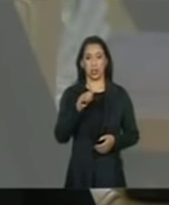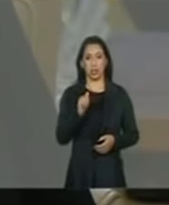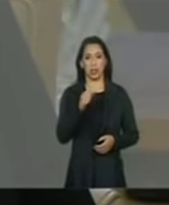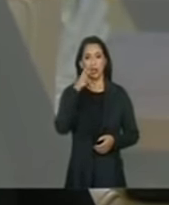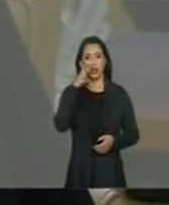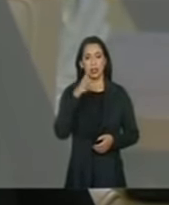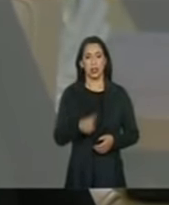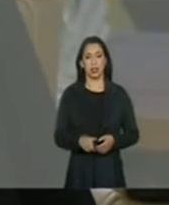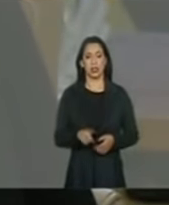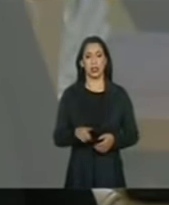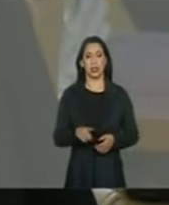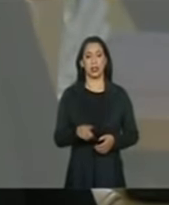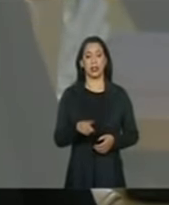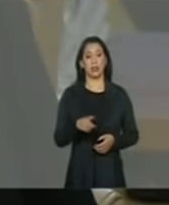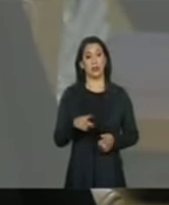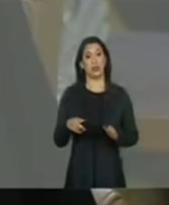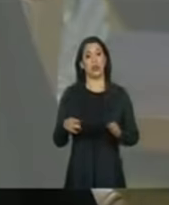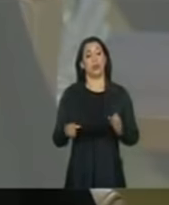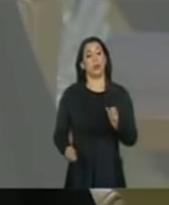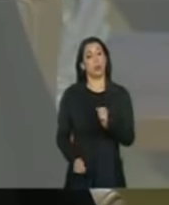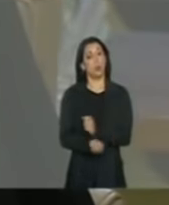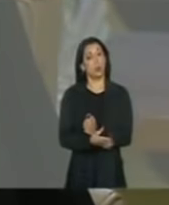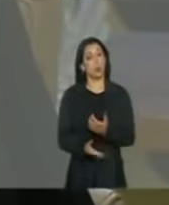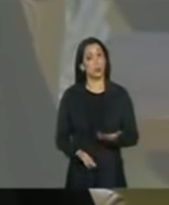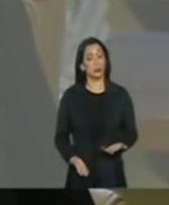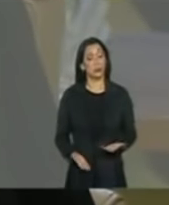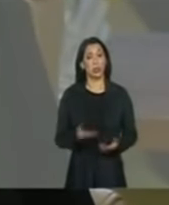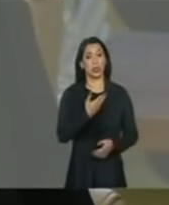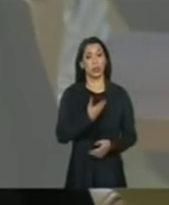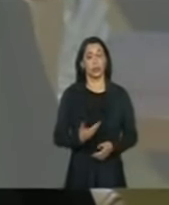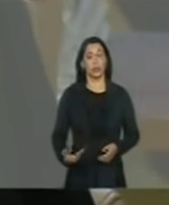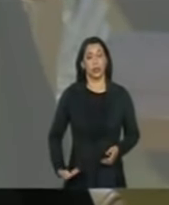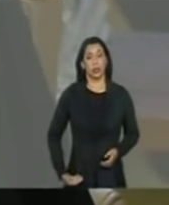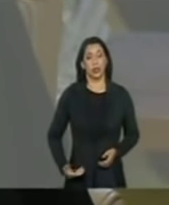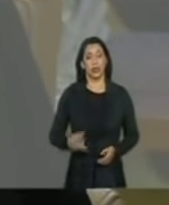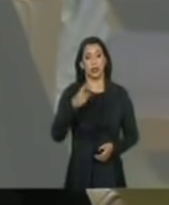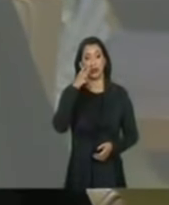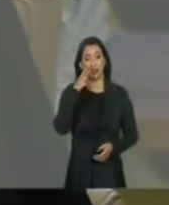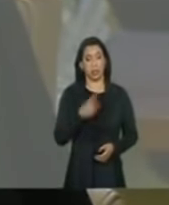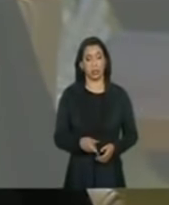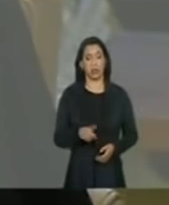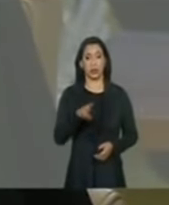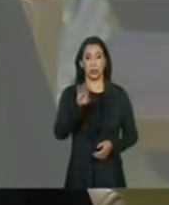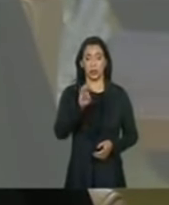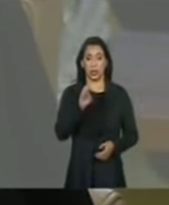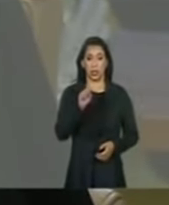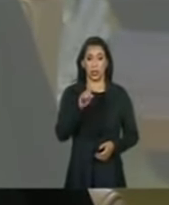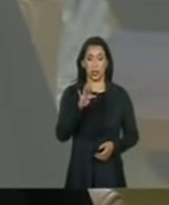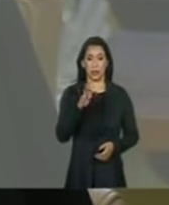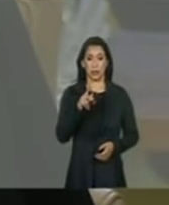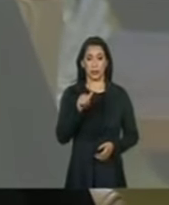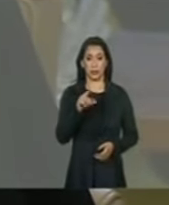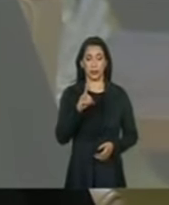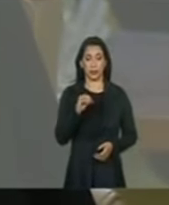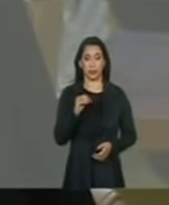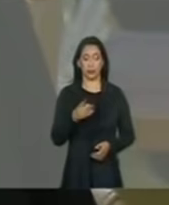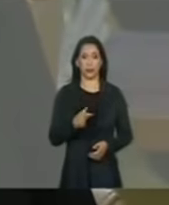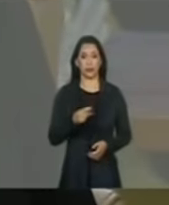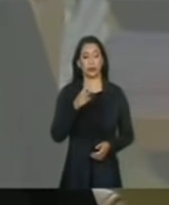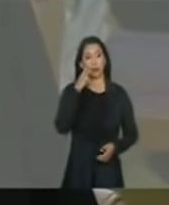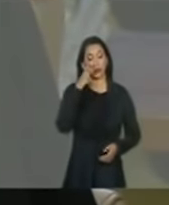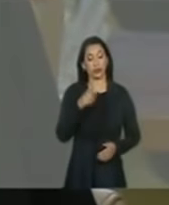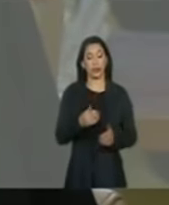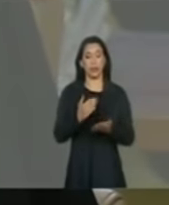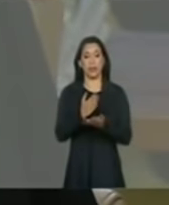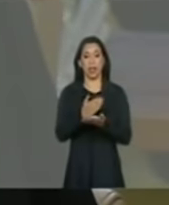âmbito dos governantes em detrimento do censo de estado o espírito de facção